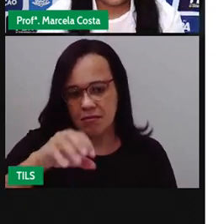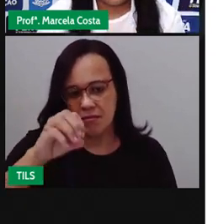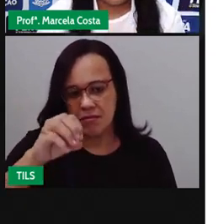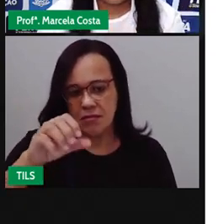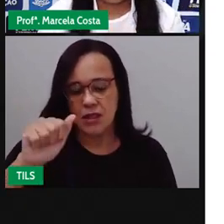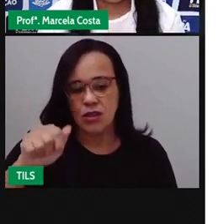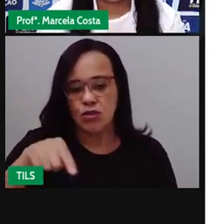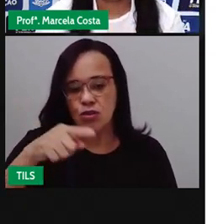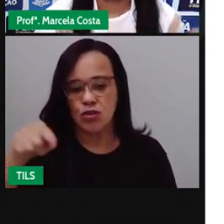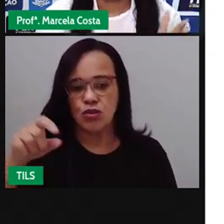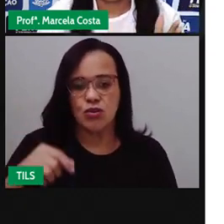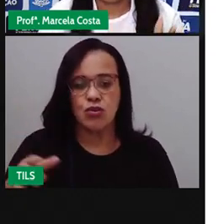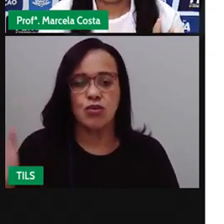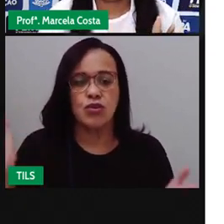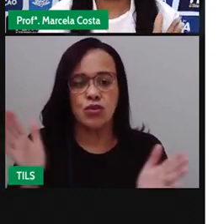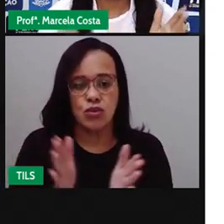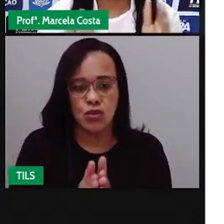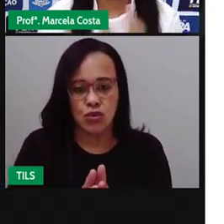São,